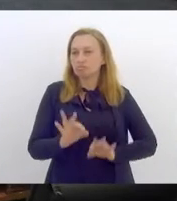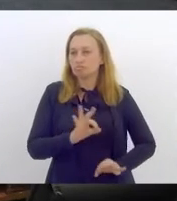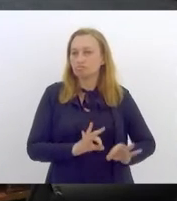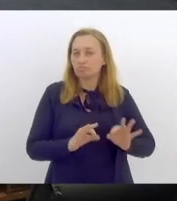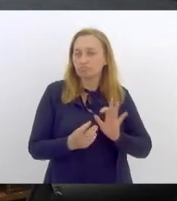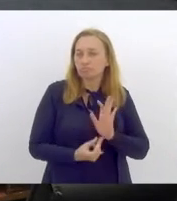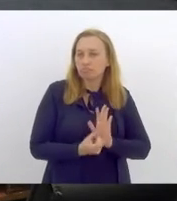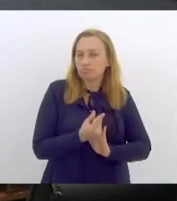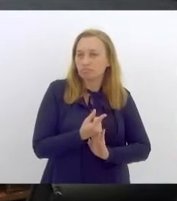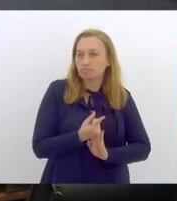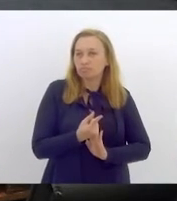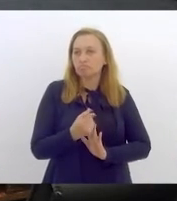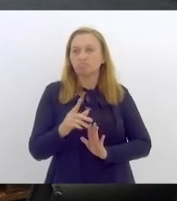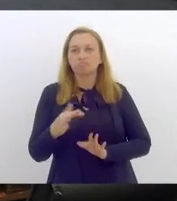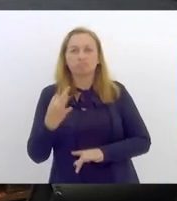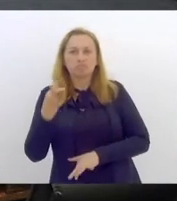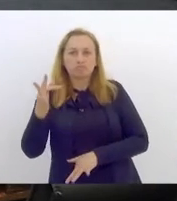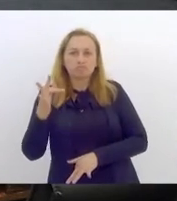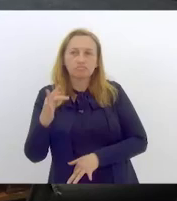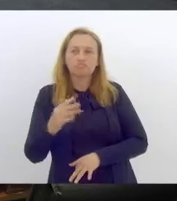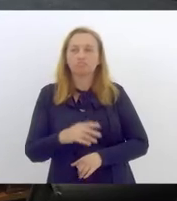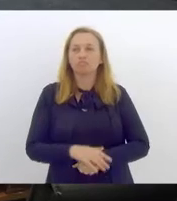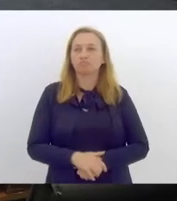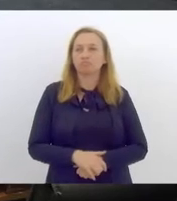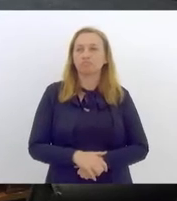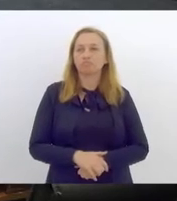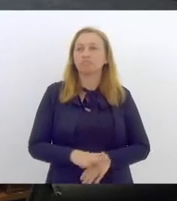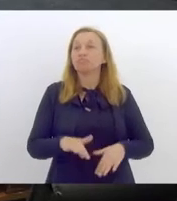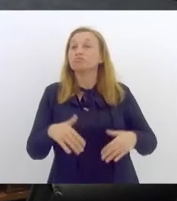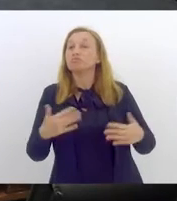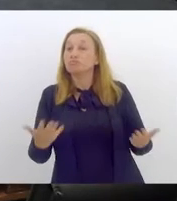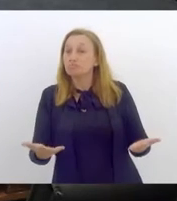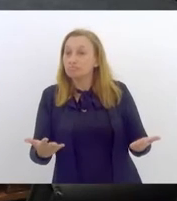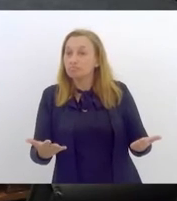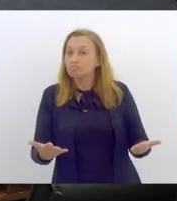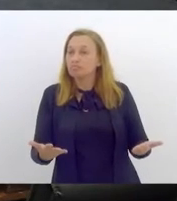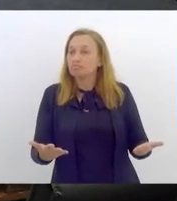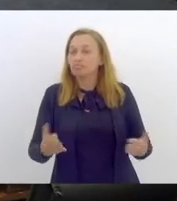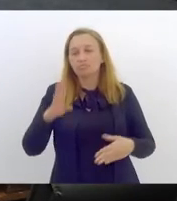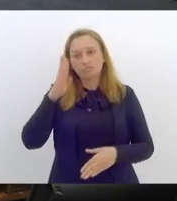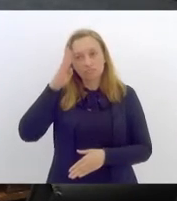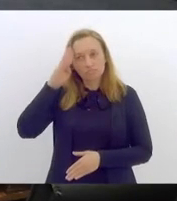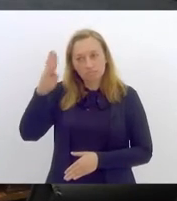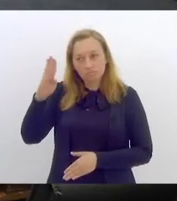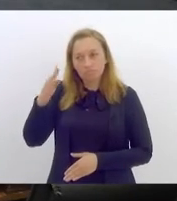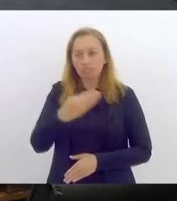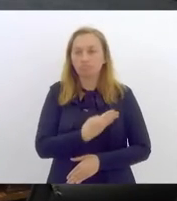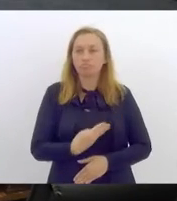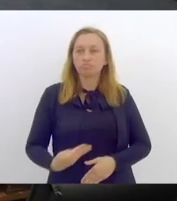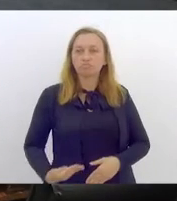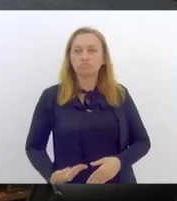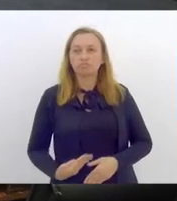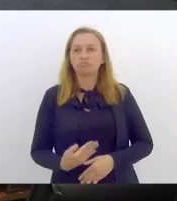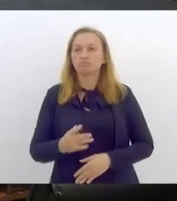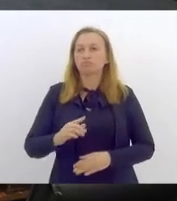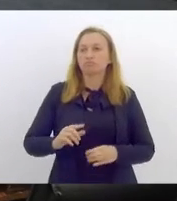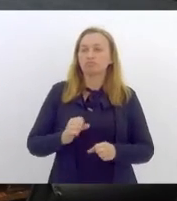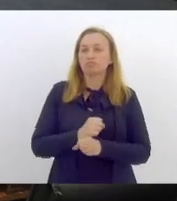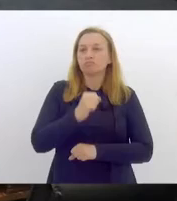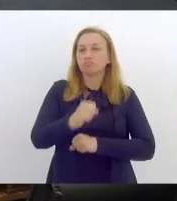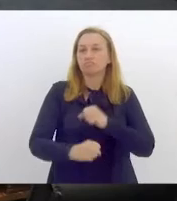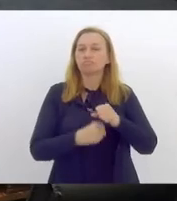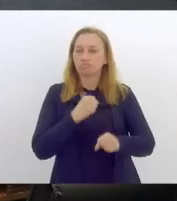traz as previsões, traz quais serão as prioridades do governo no próximo